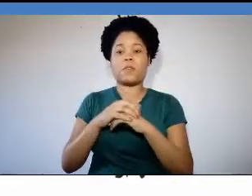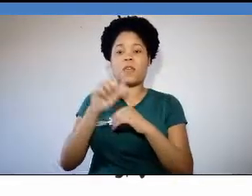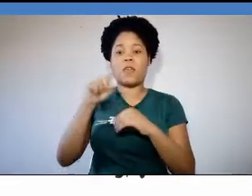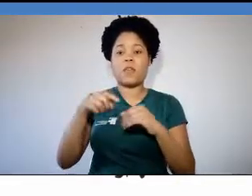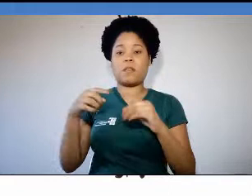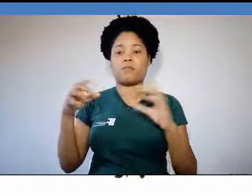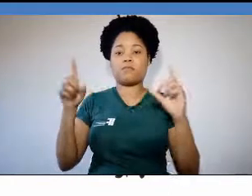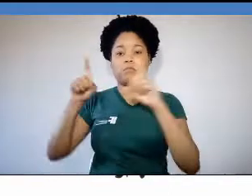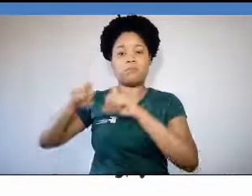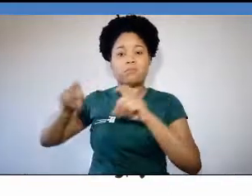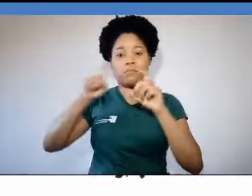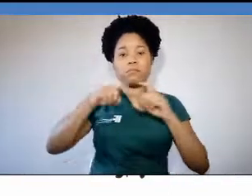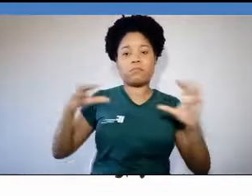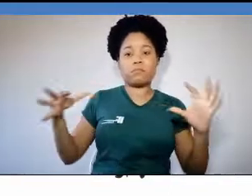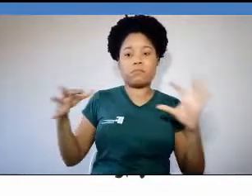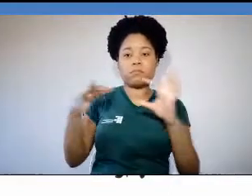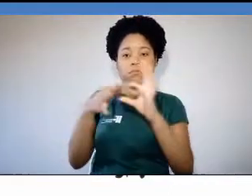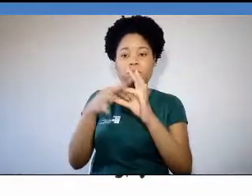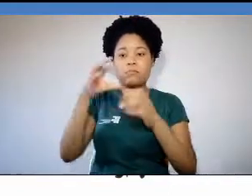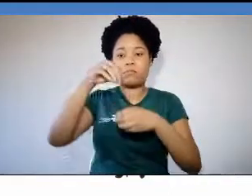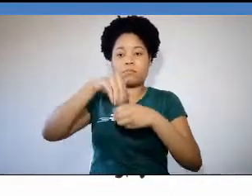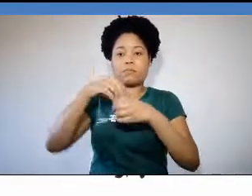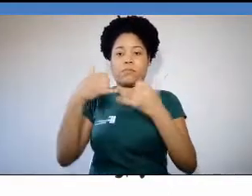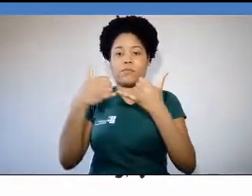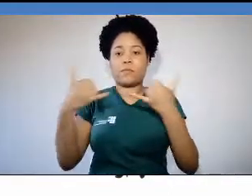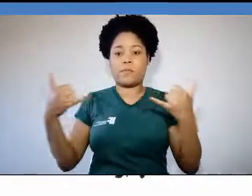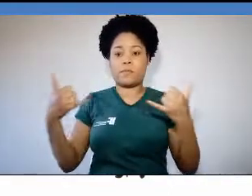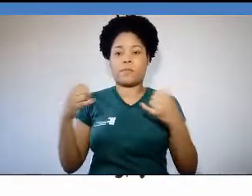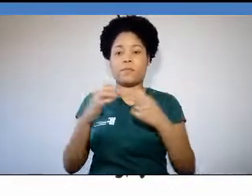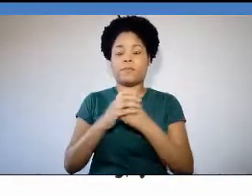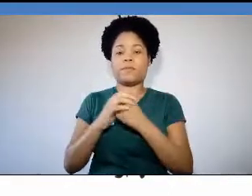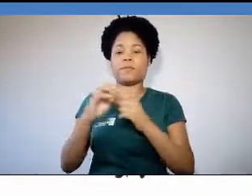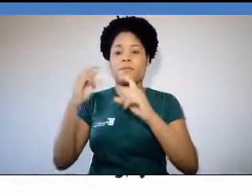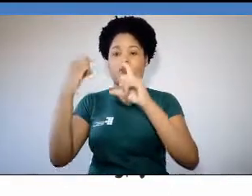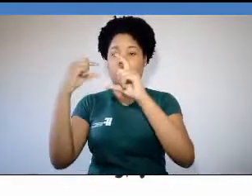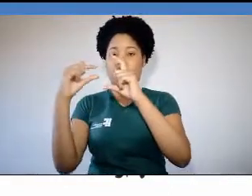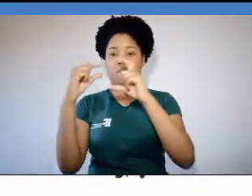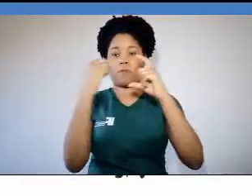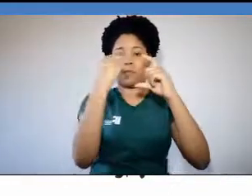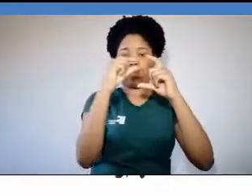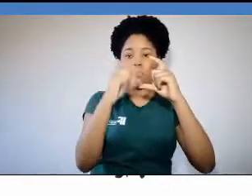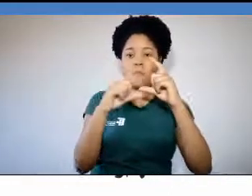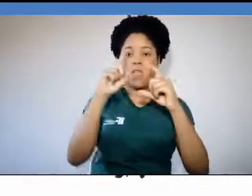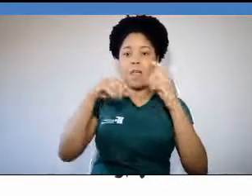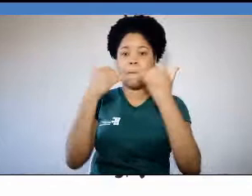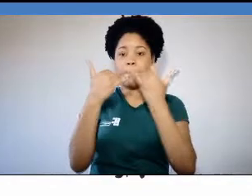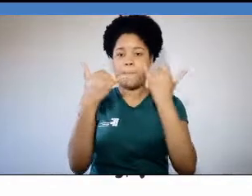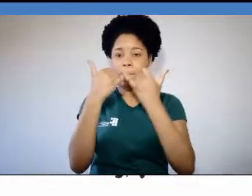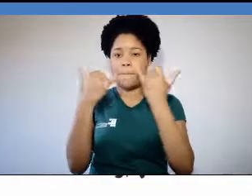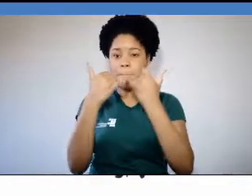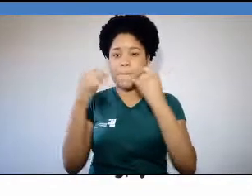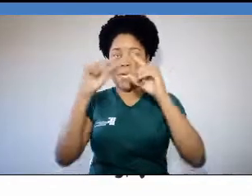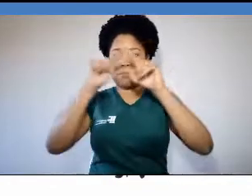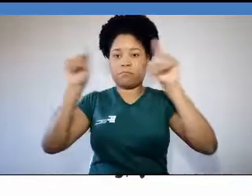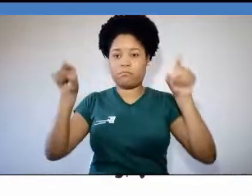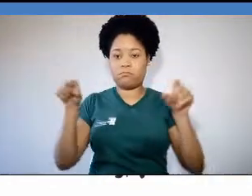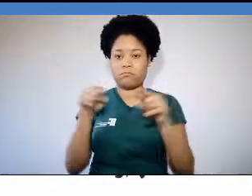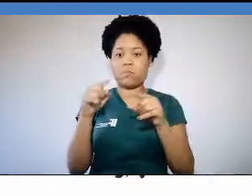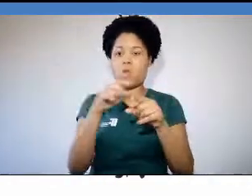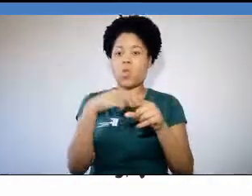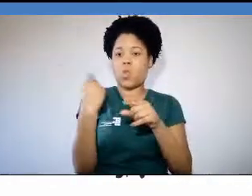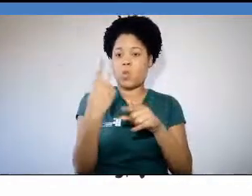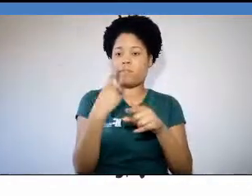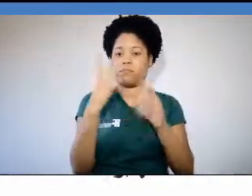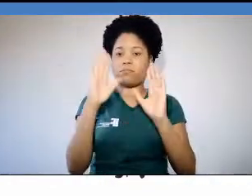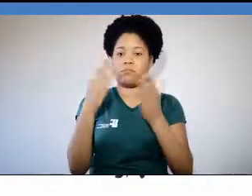ou seja, para interligar os computadores dentro de uma mesma rede. Hub e switch são muito parecidos fisicamente, a gente já